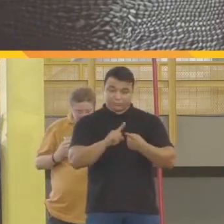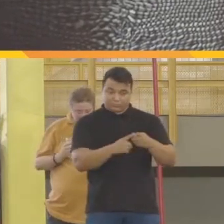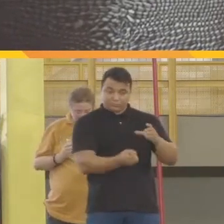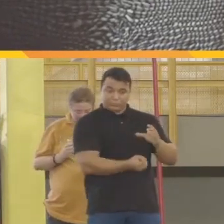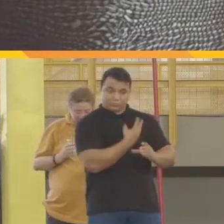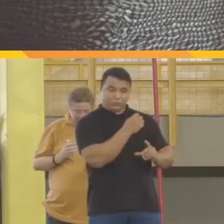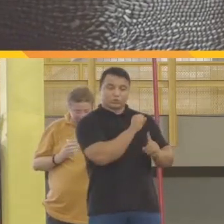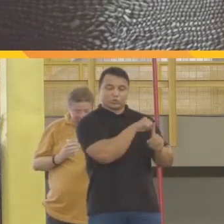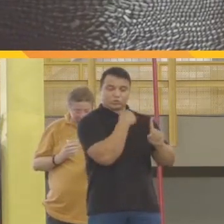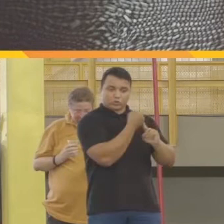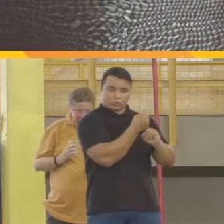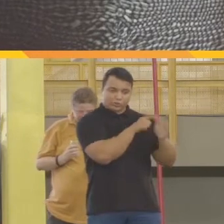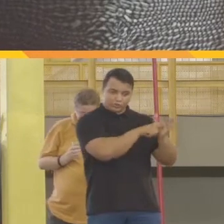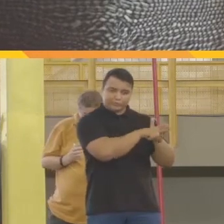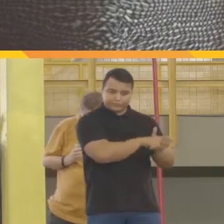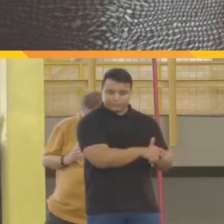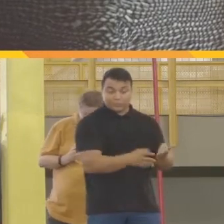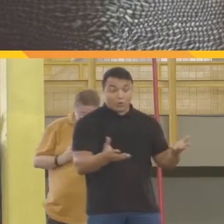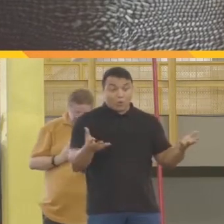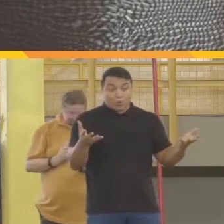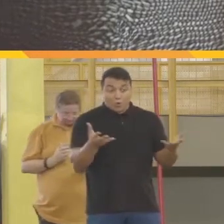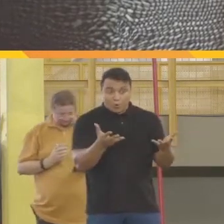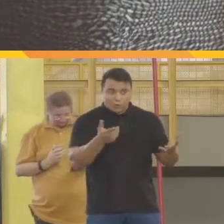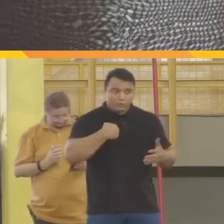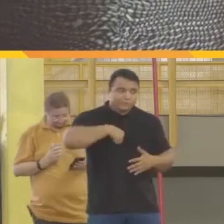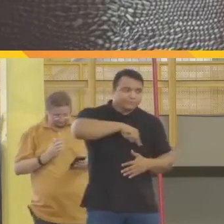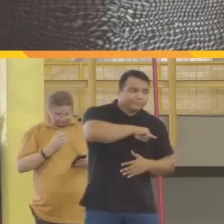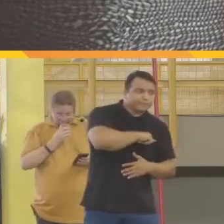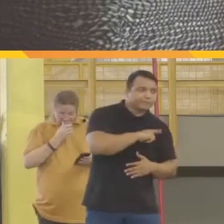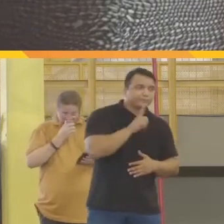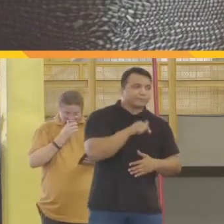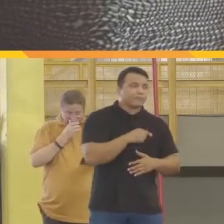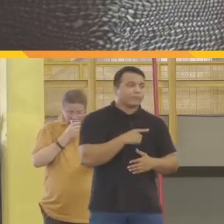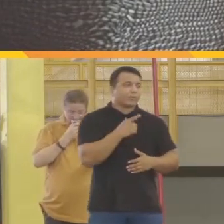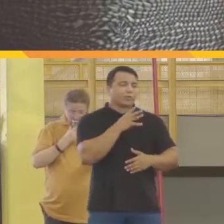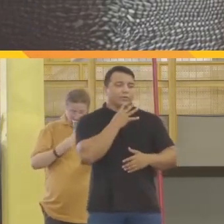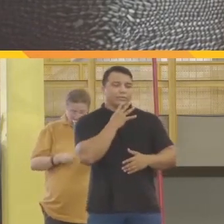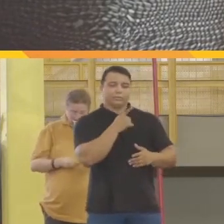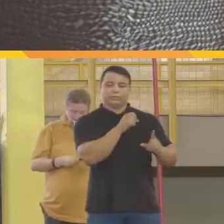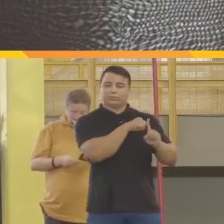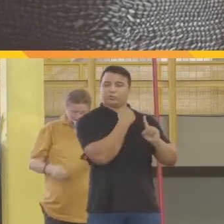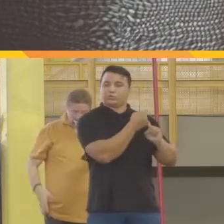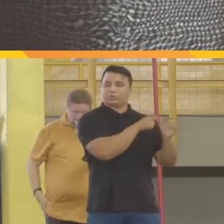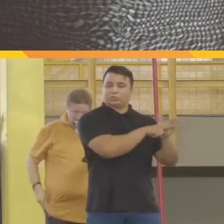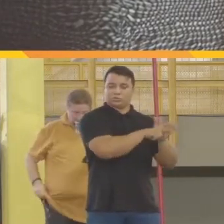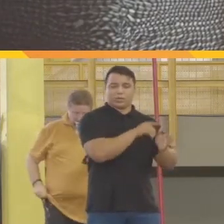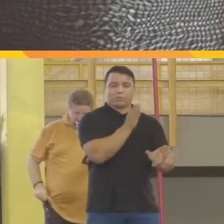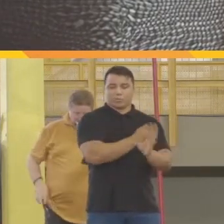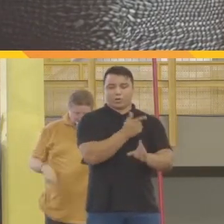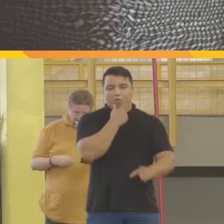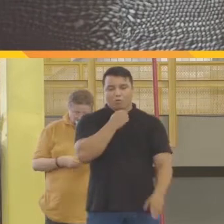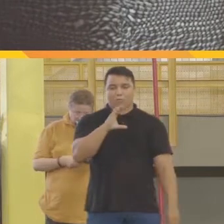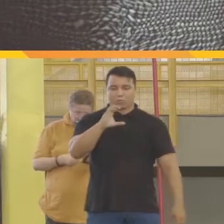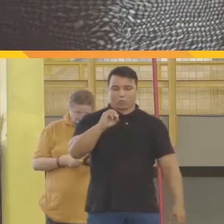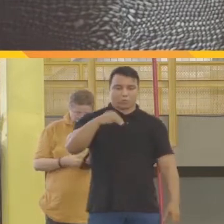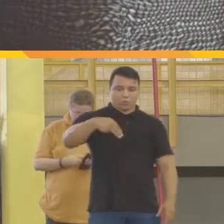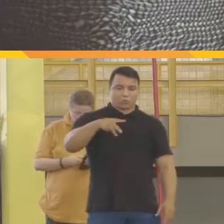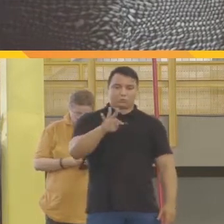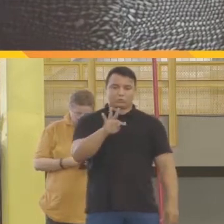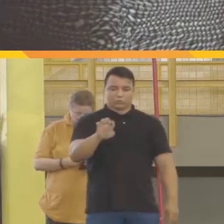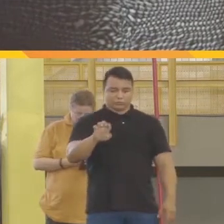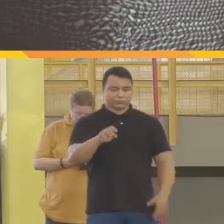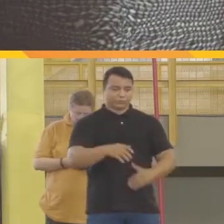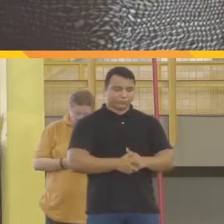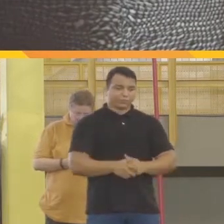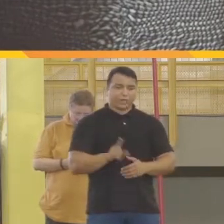a sociologia. Se hoje nós temos a sociologia, é por causa, em grande parte, deste